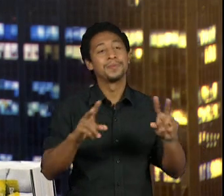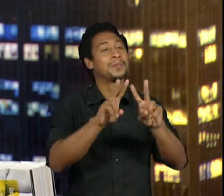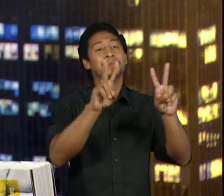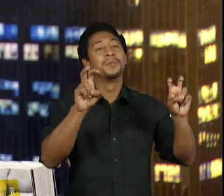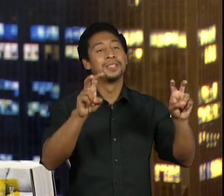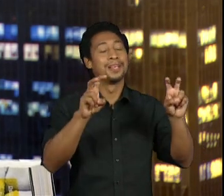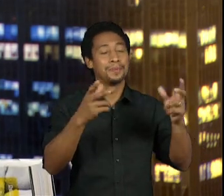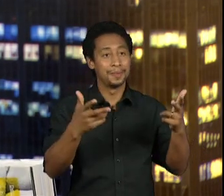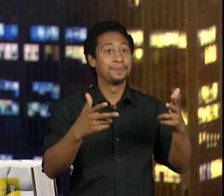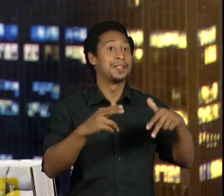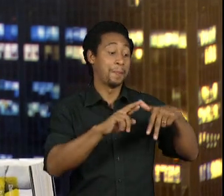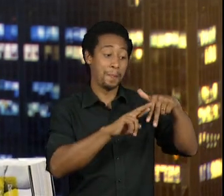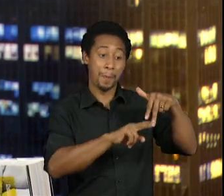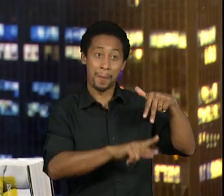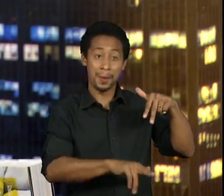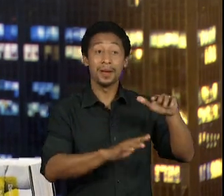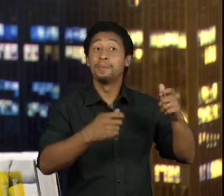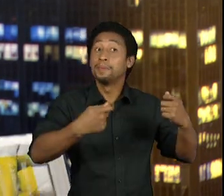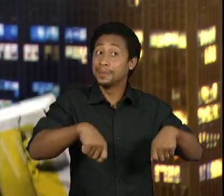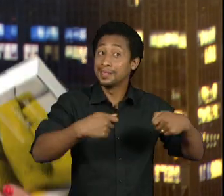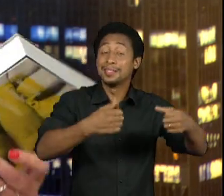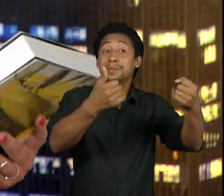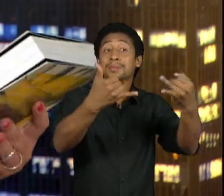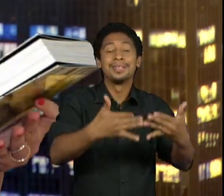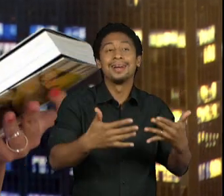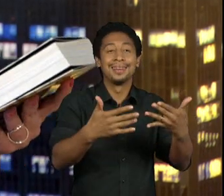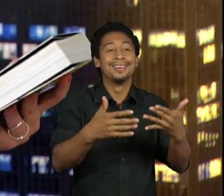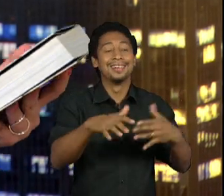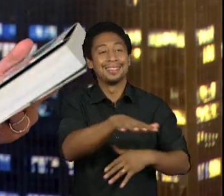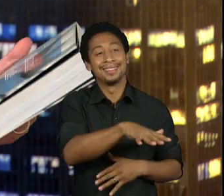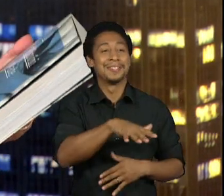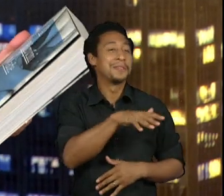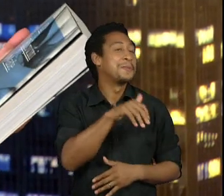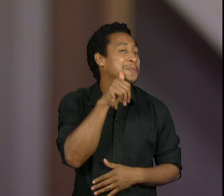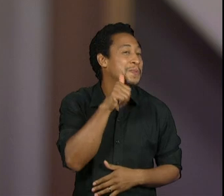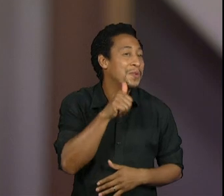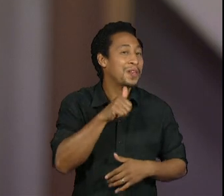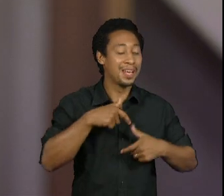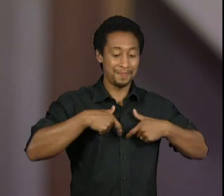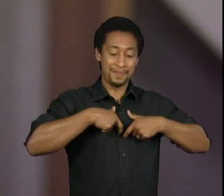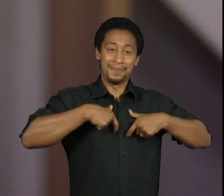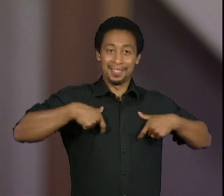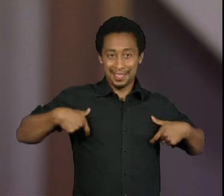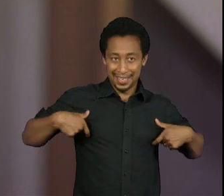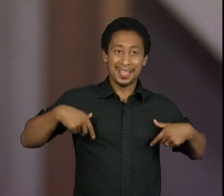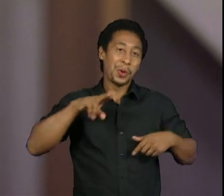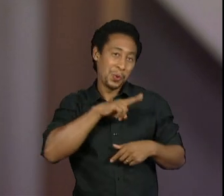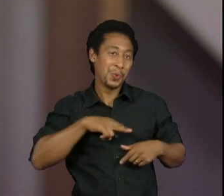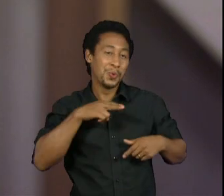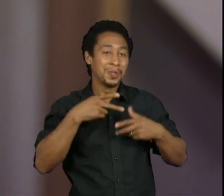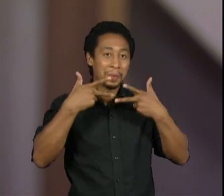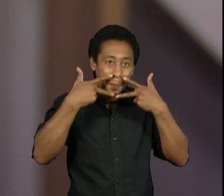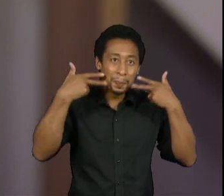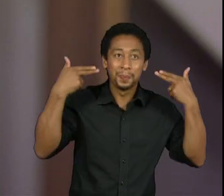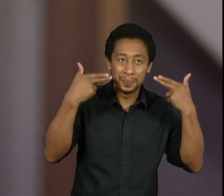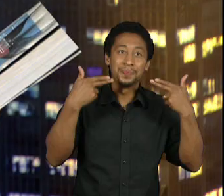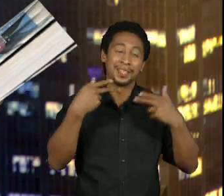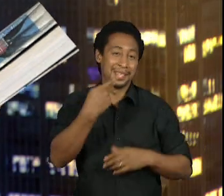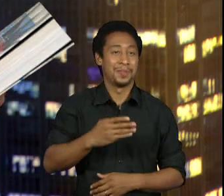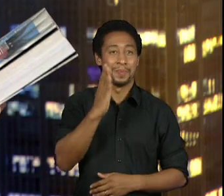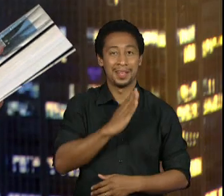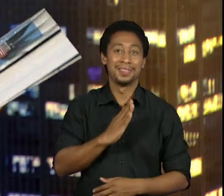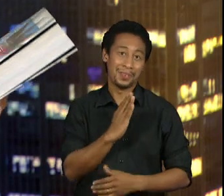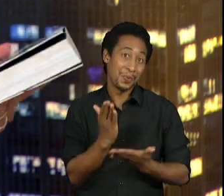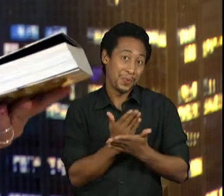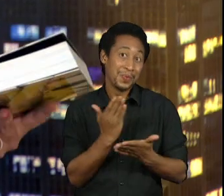falar do biquíni quando falamos das mulheres, não é? E você, com o seu livro aqui, o Biquíni Made in Brasil, Lilian, que você estudou com primor